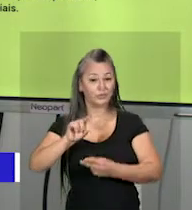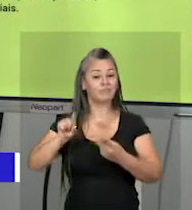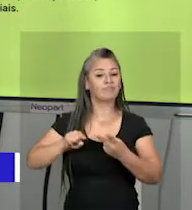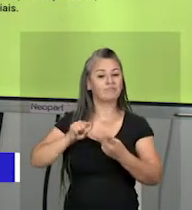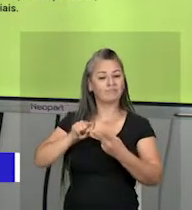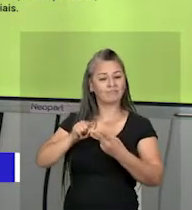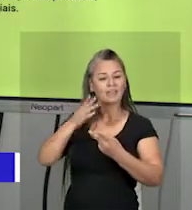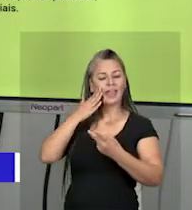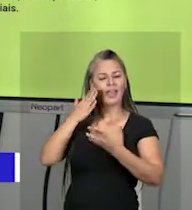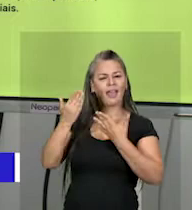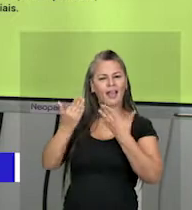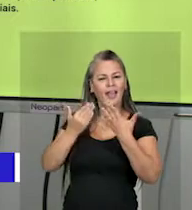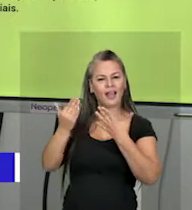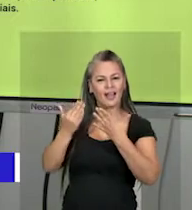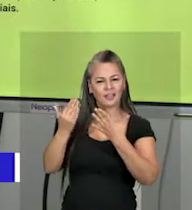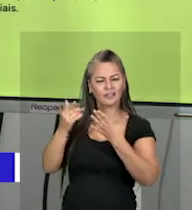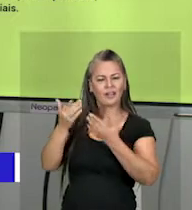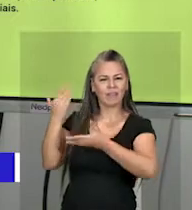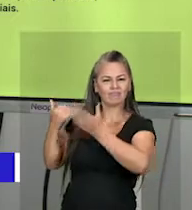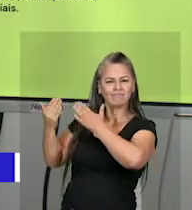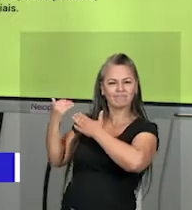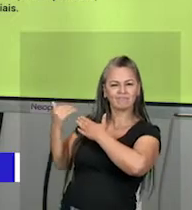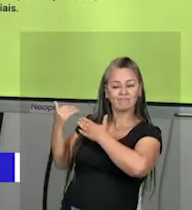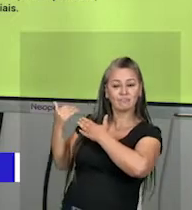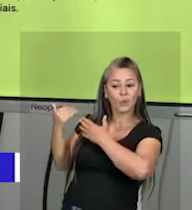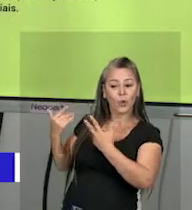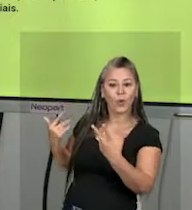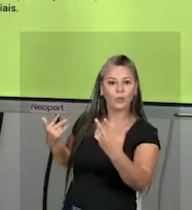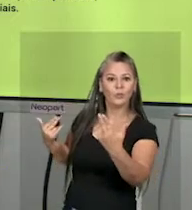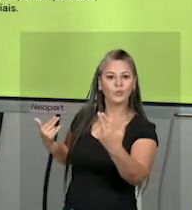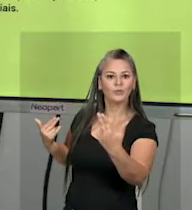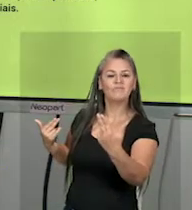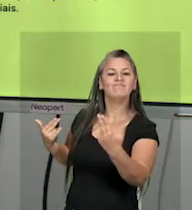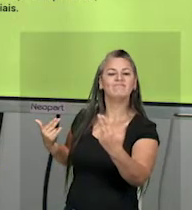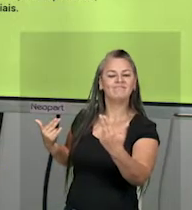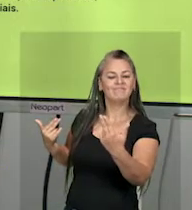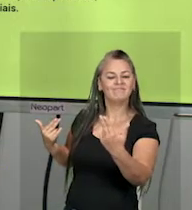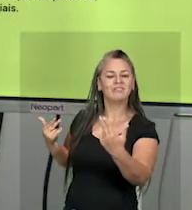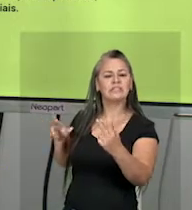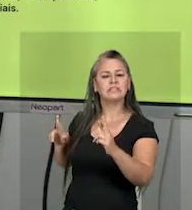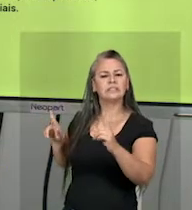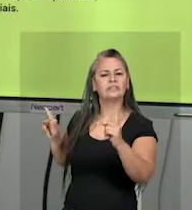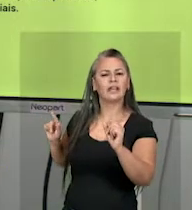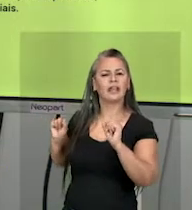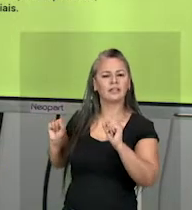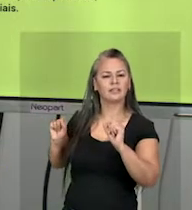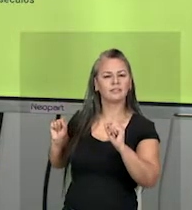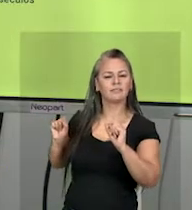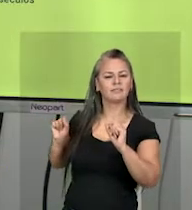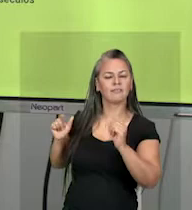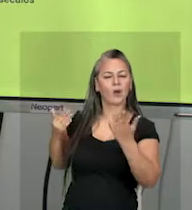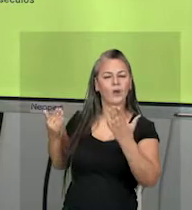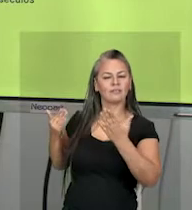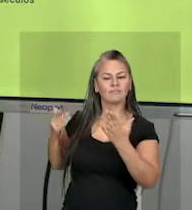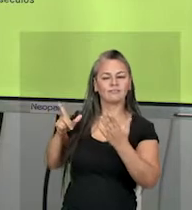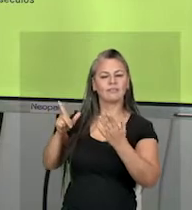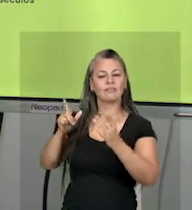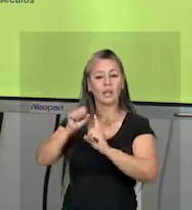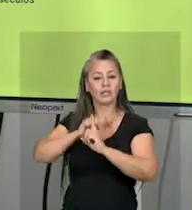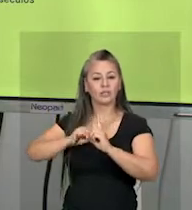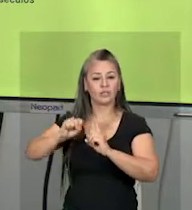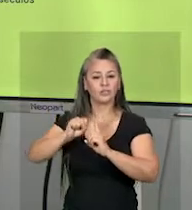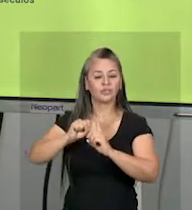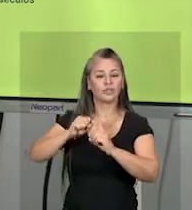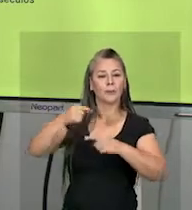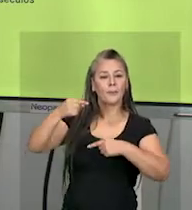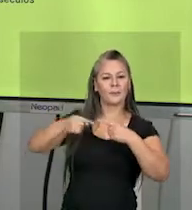Estado moderno na contemporaneidade, considerando seus aspectos políticos, econômicos e sociais. Na aula de hoje a gente vai